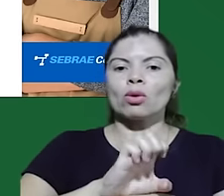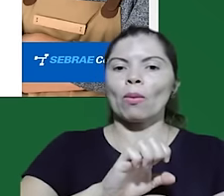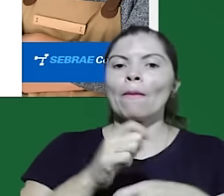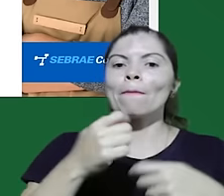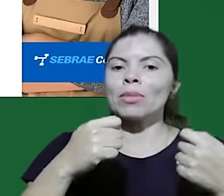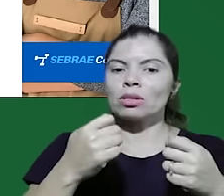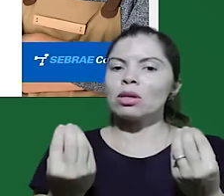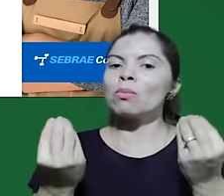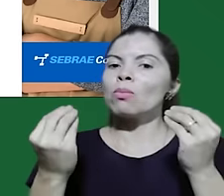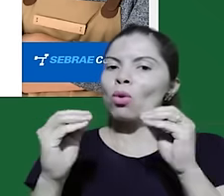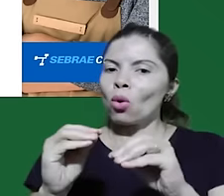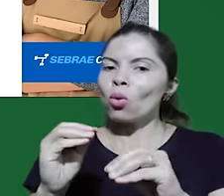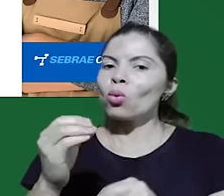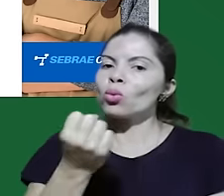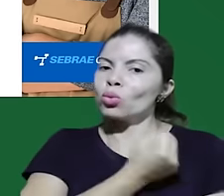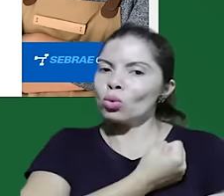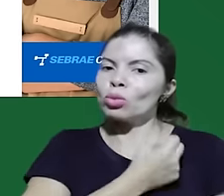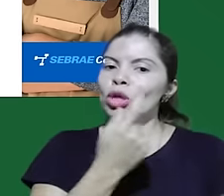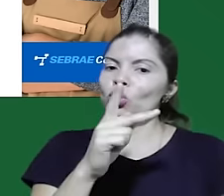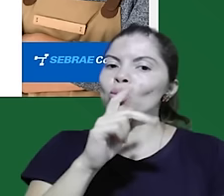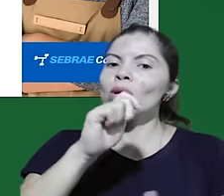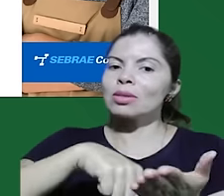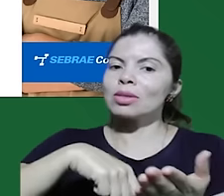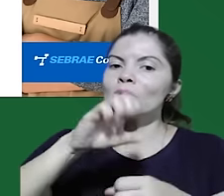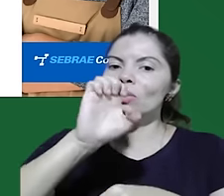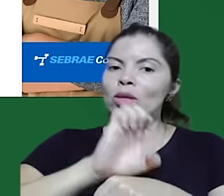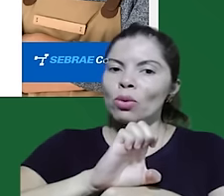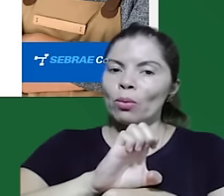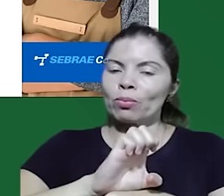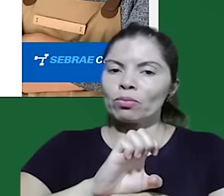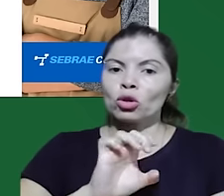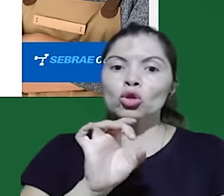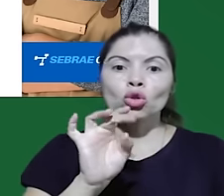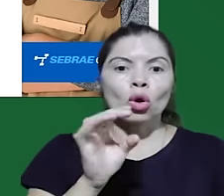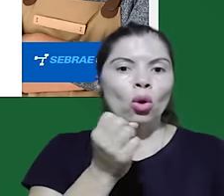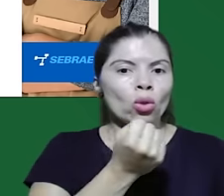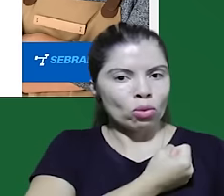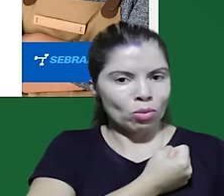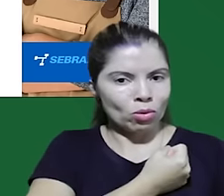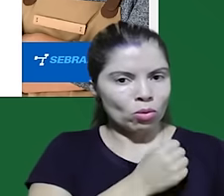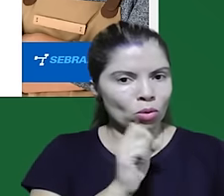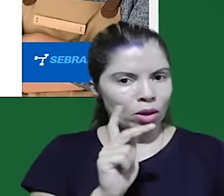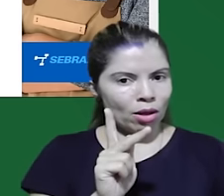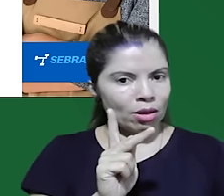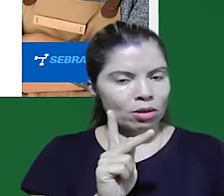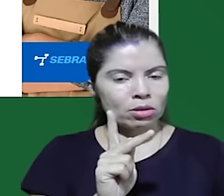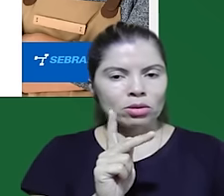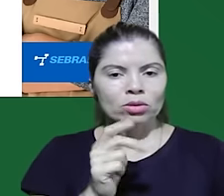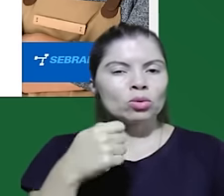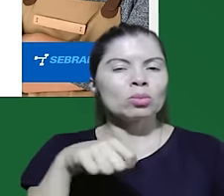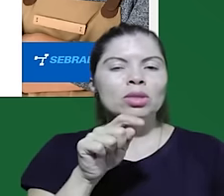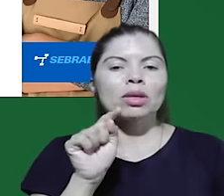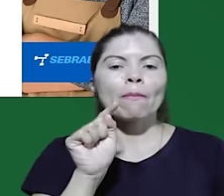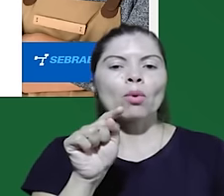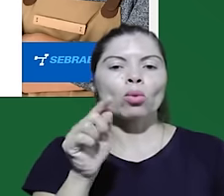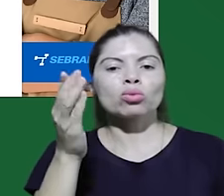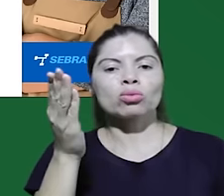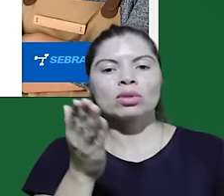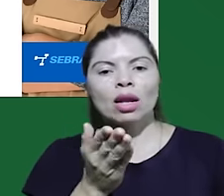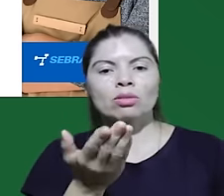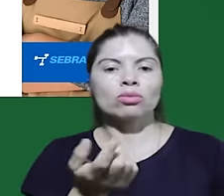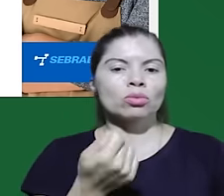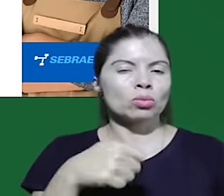inserir o número da inscrição e importante inserir apenas os números da inscrição e não com ponto ou traço no